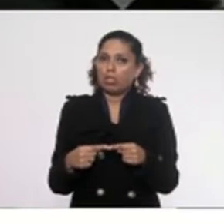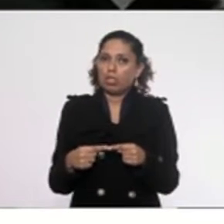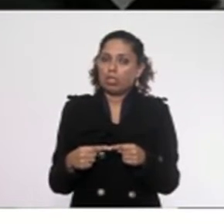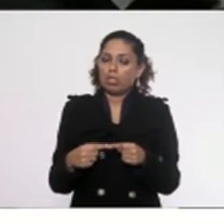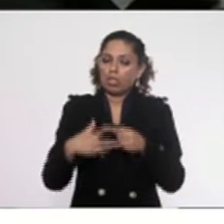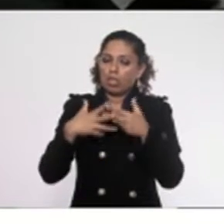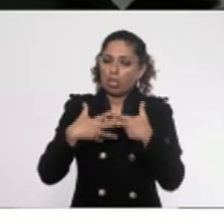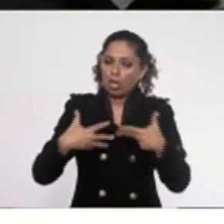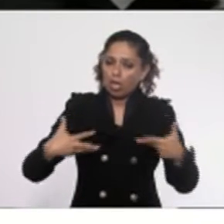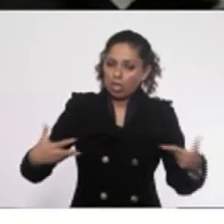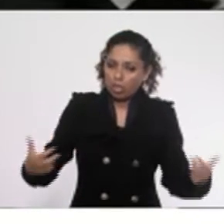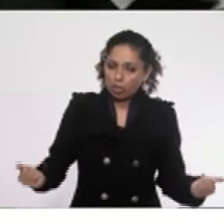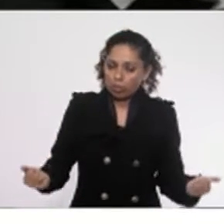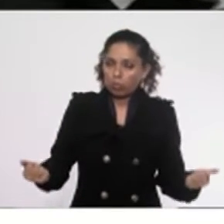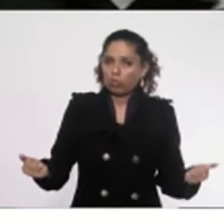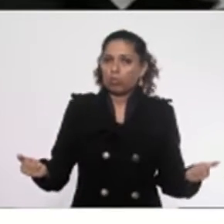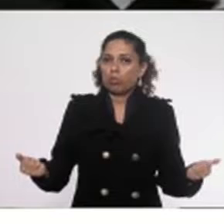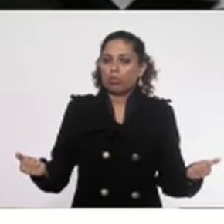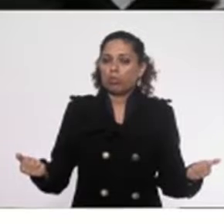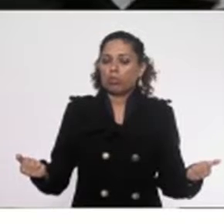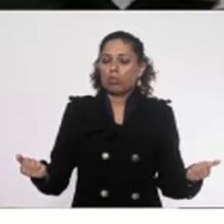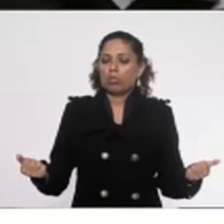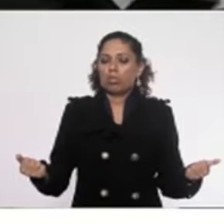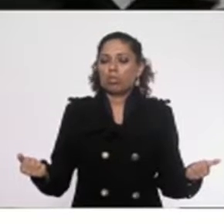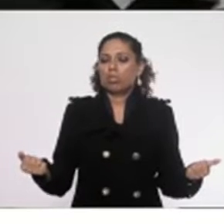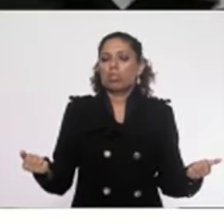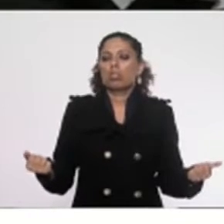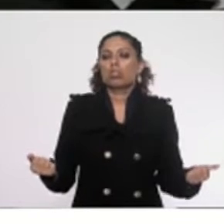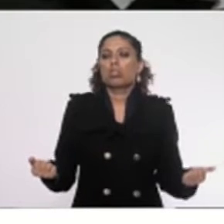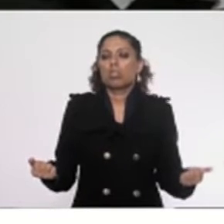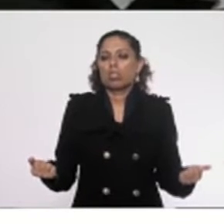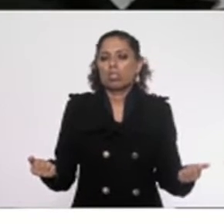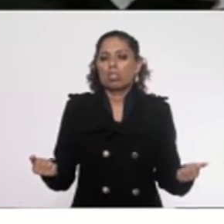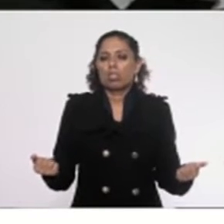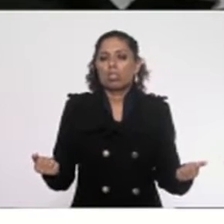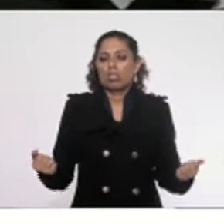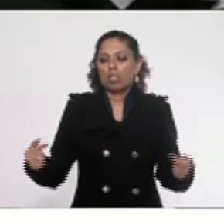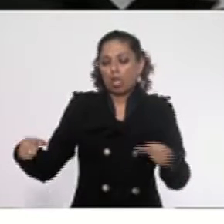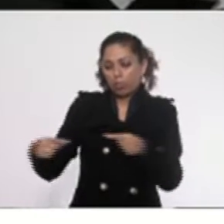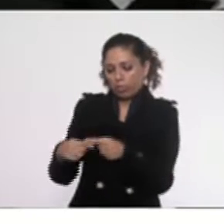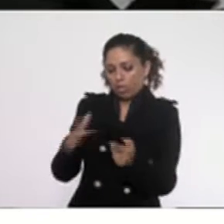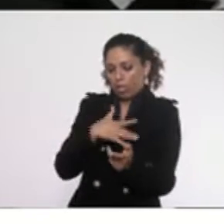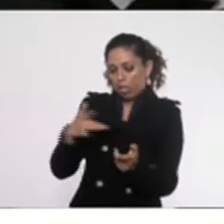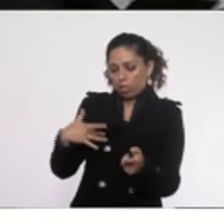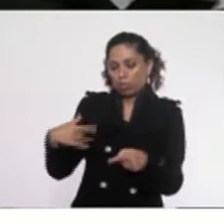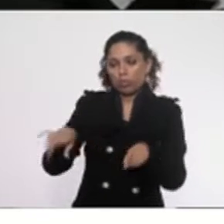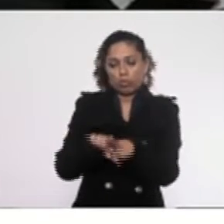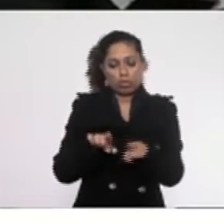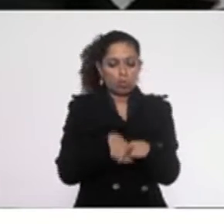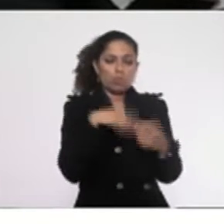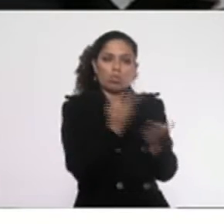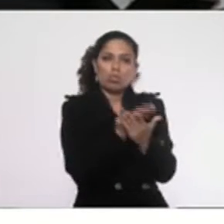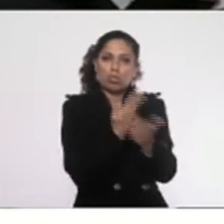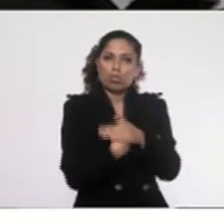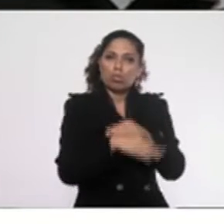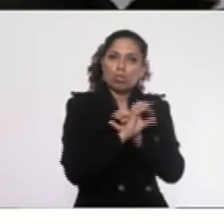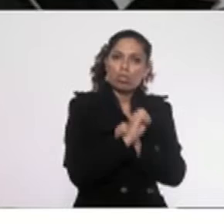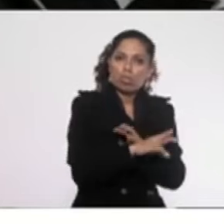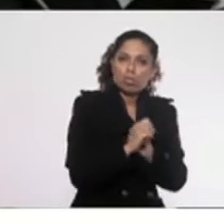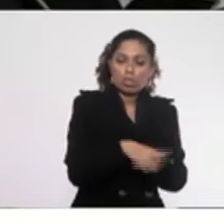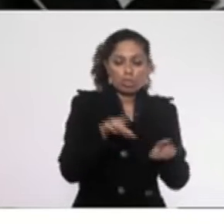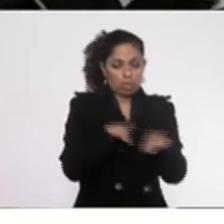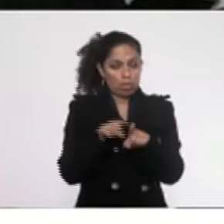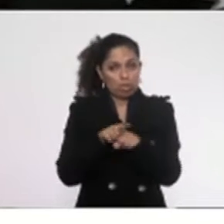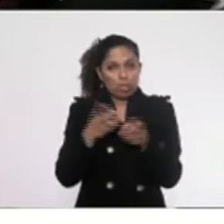e produtos disponíveis, tanto na área da saúde quanto na área da educação. E quero